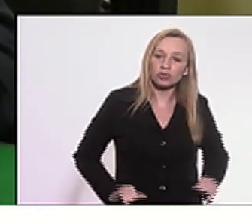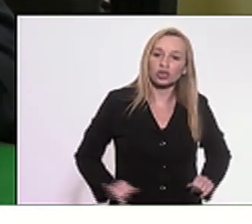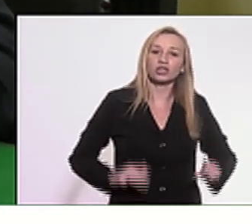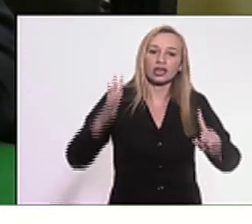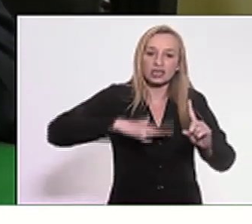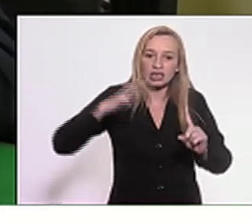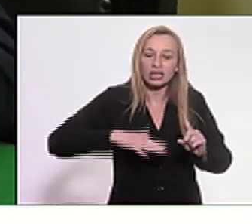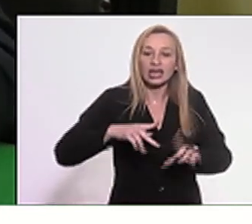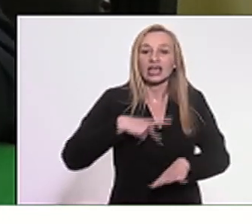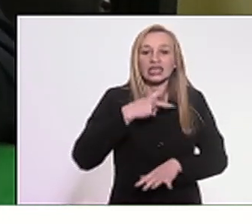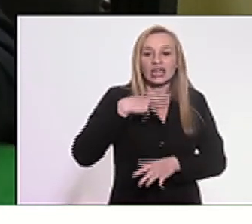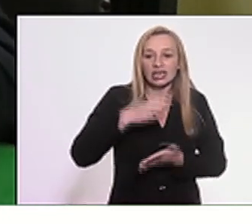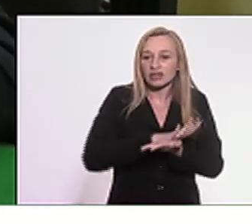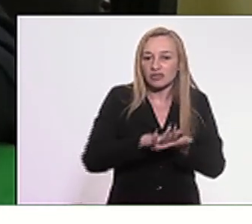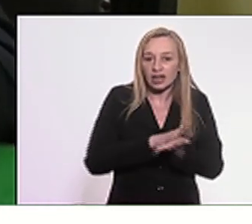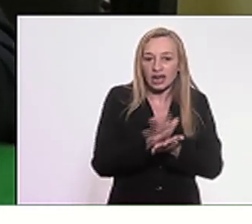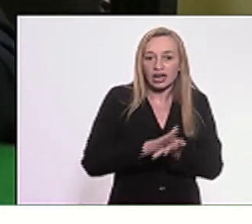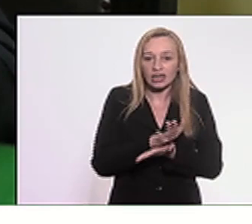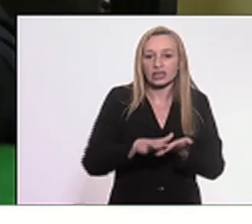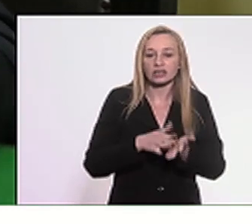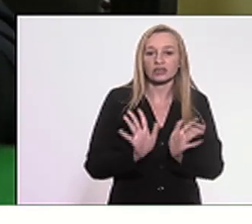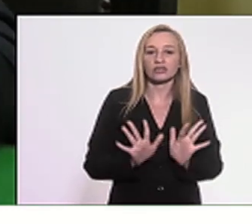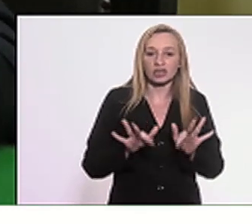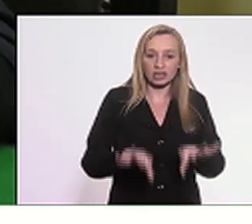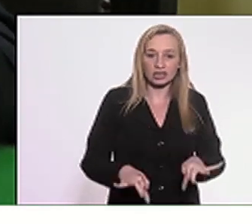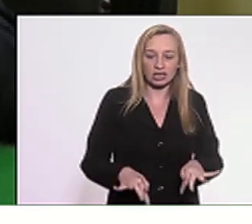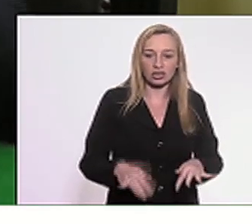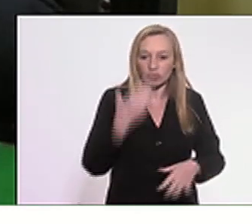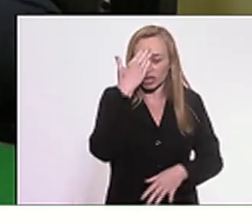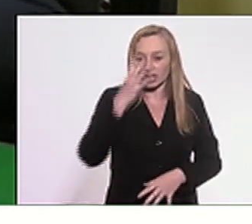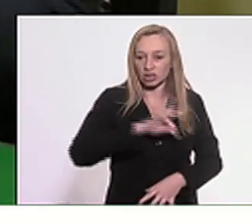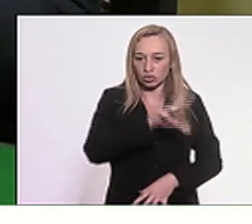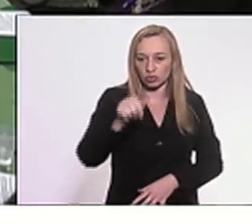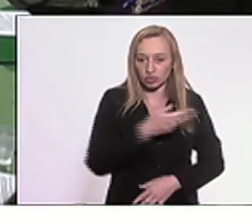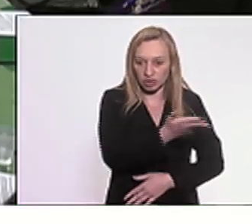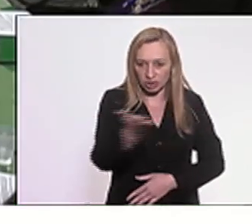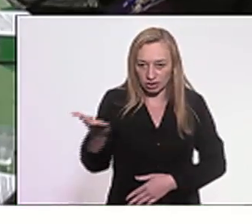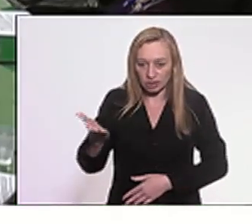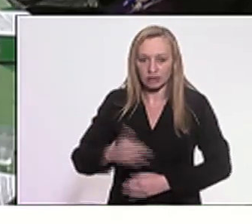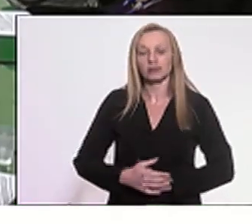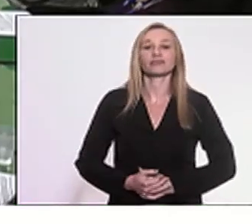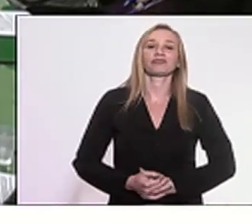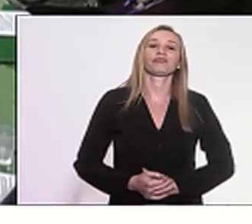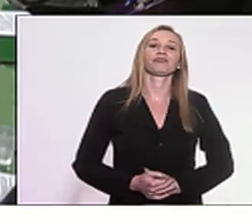nada mais havendo a tratar, declaro encerrada a presente sessão. Muito obrigado a todos vocês.